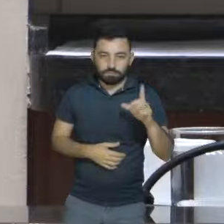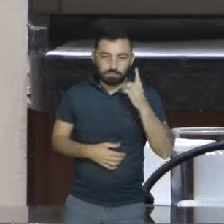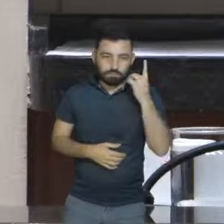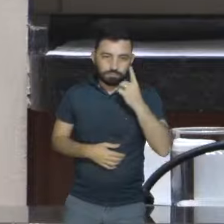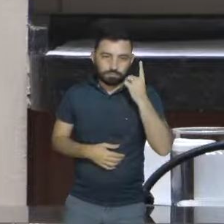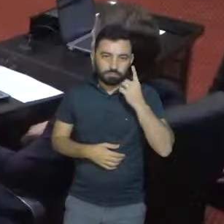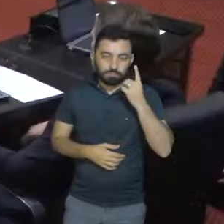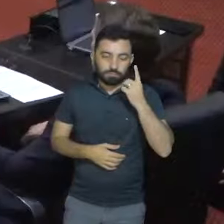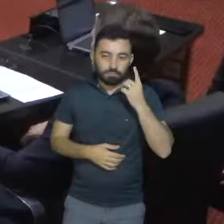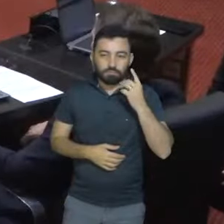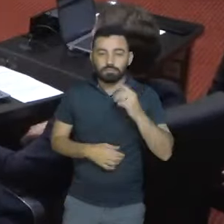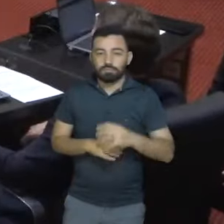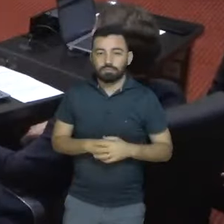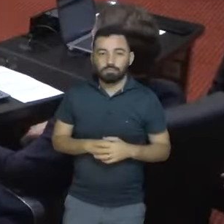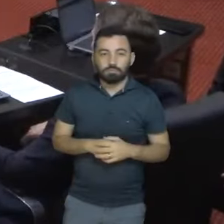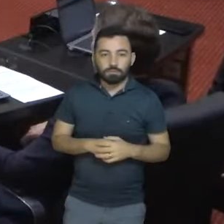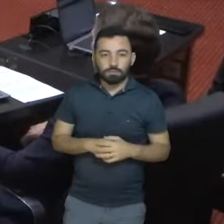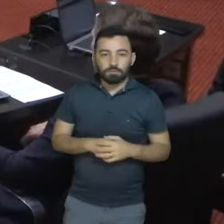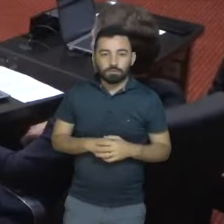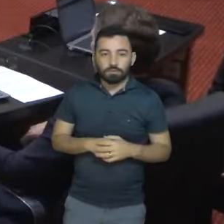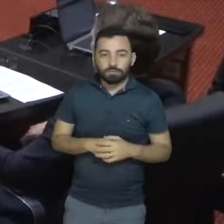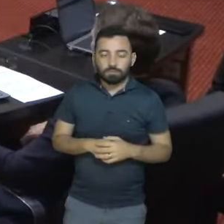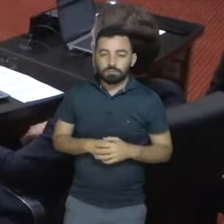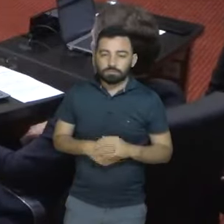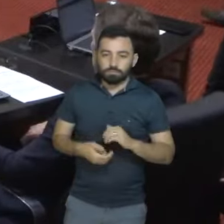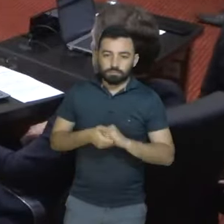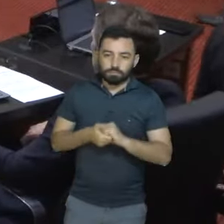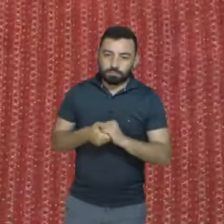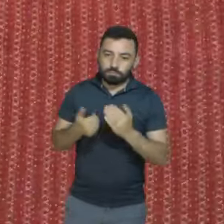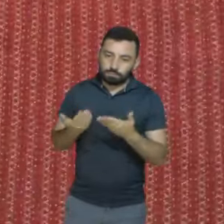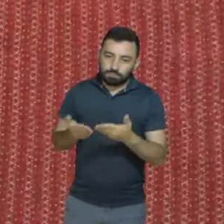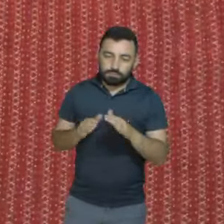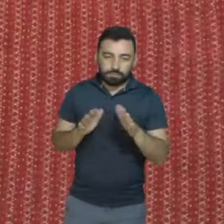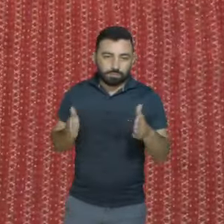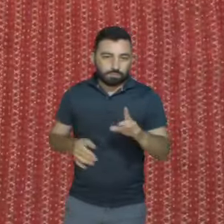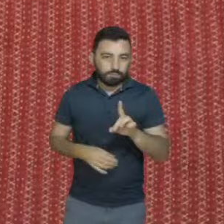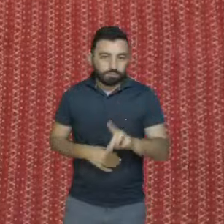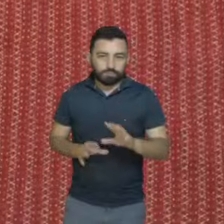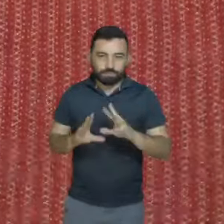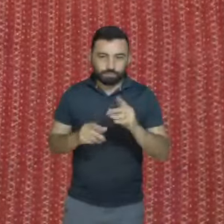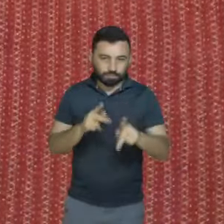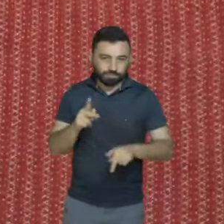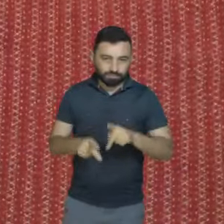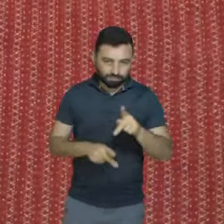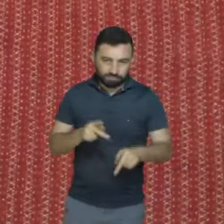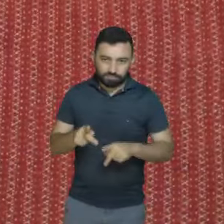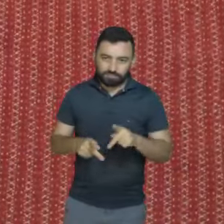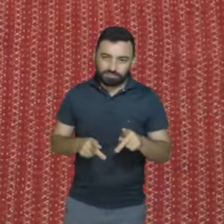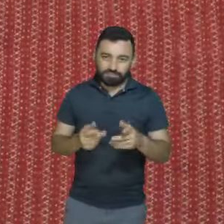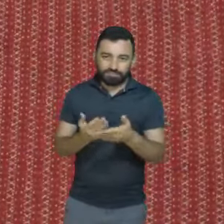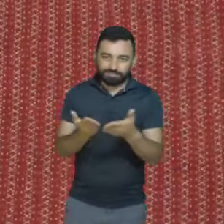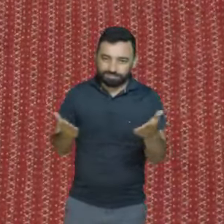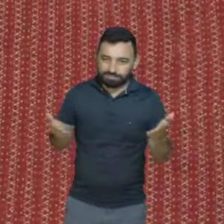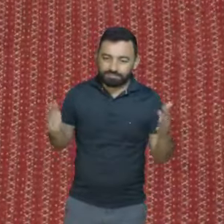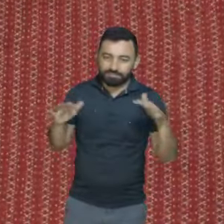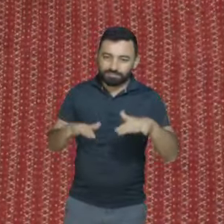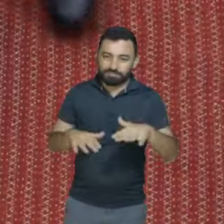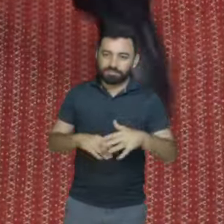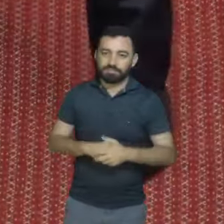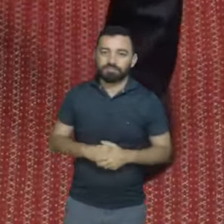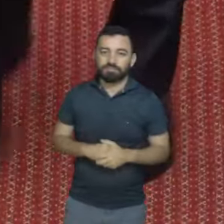Márcio Machado. Obrigado, presidente. Cumprimento Vossa Excelência, mesa diretora, nosso povo lá de Campo Belo do Sul, sejam bem-vindos.